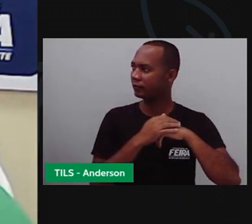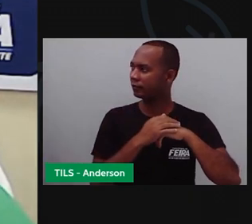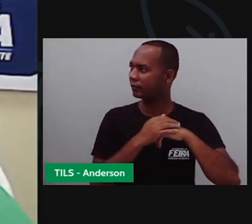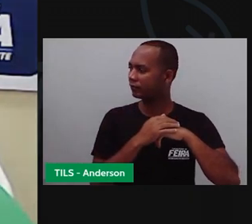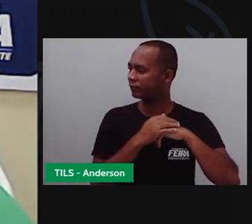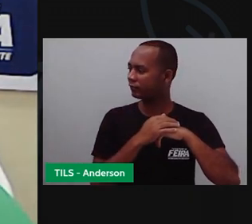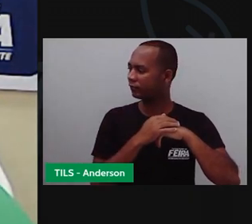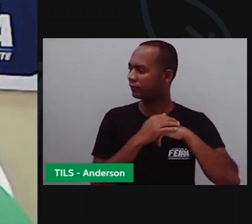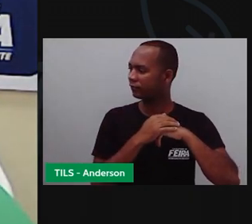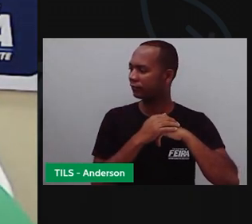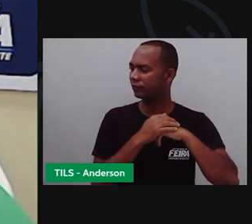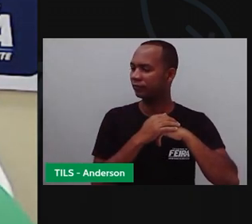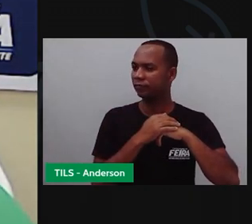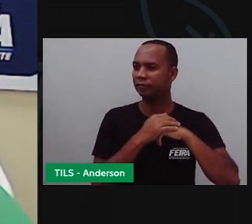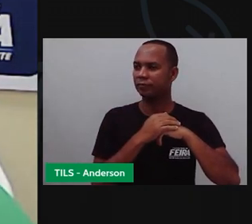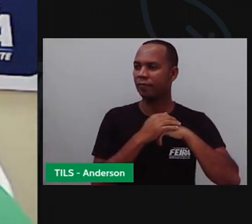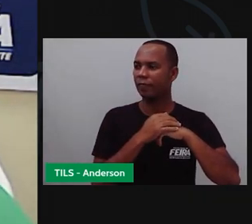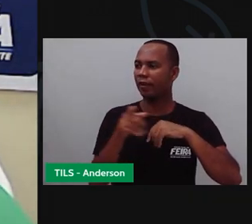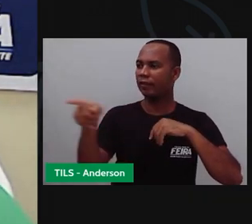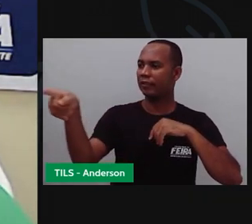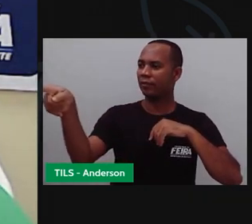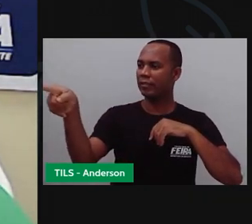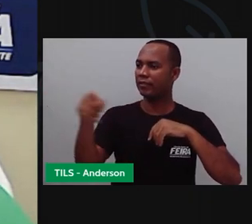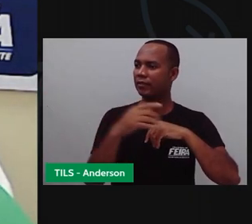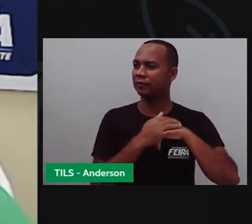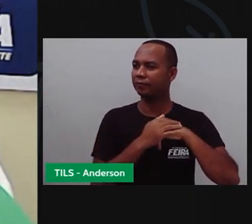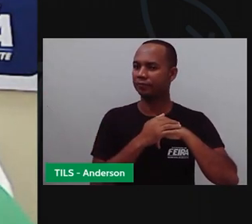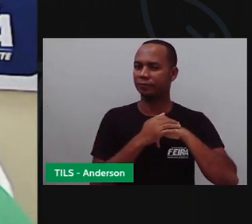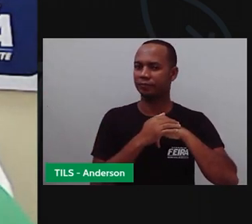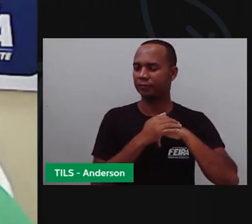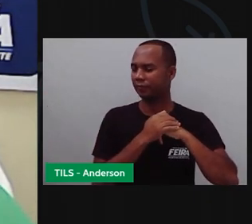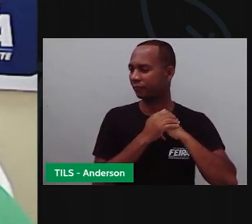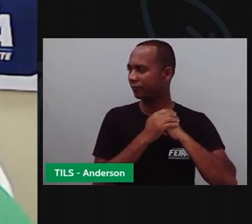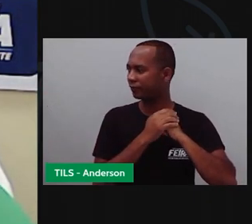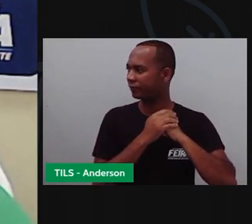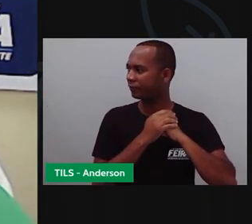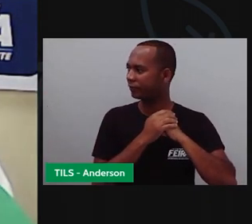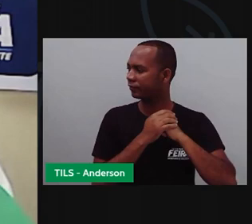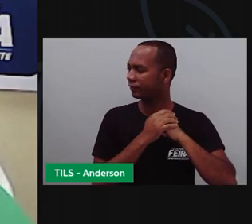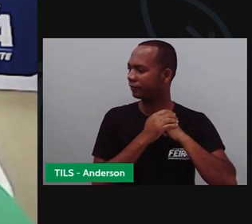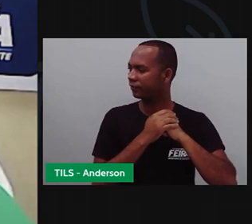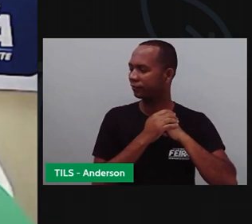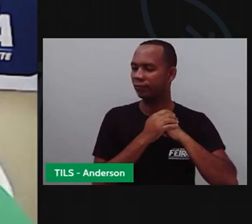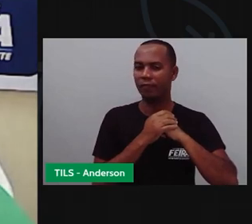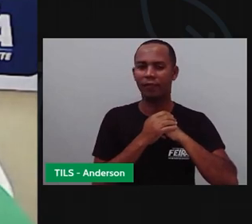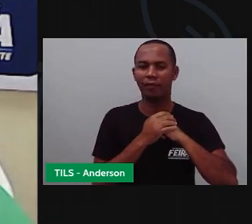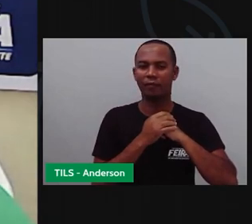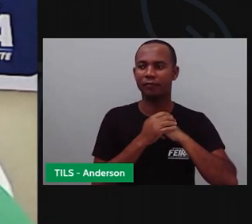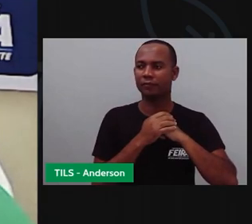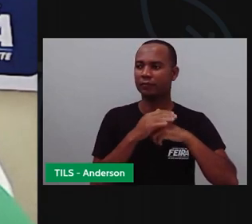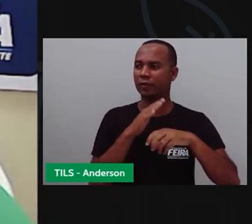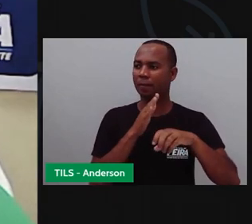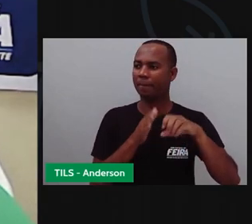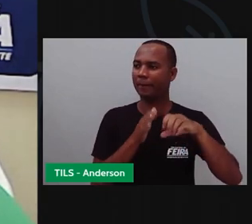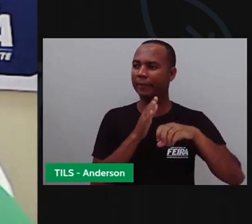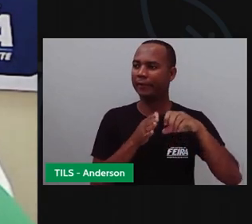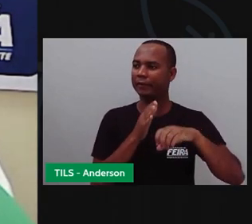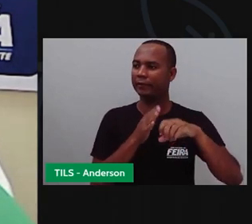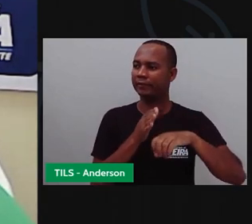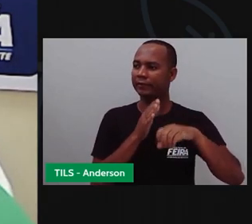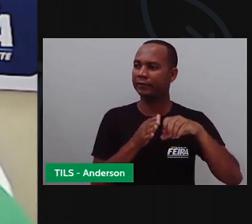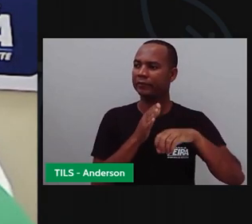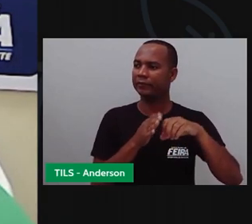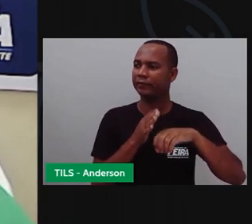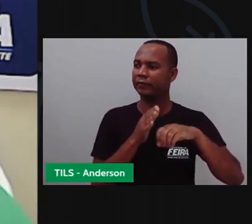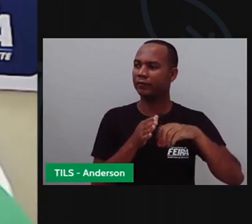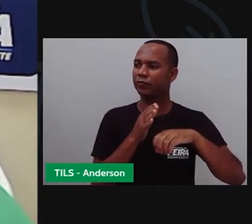agora eu preciso saber em que a batata batata carboidrato aqui embaixo Acredite Olha só esquece Mussum carboidrato aqui